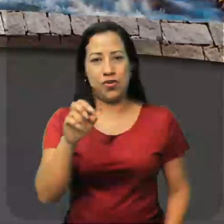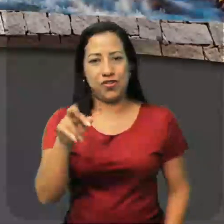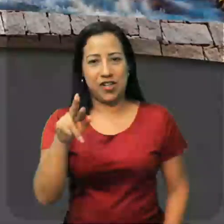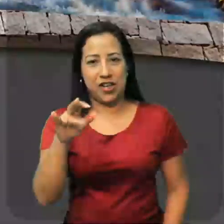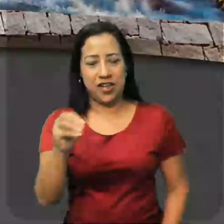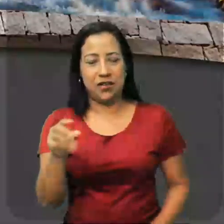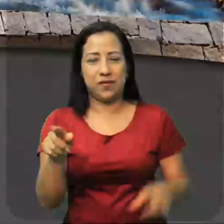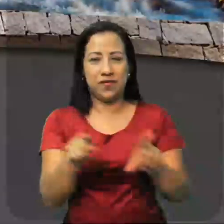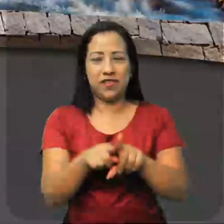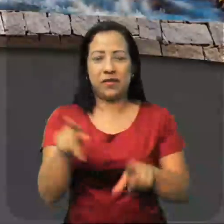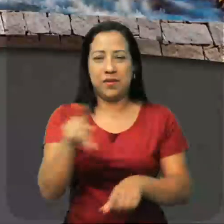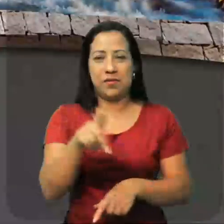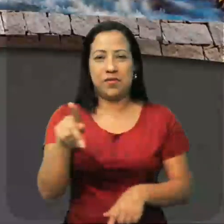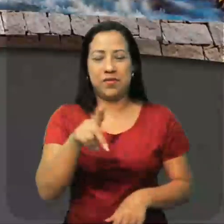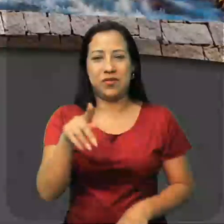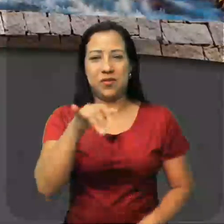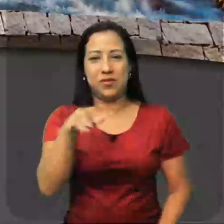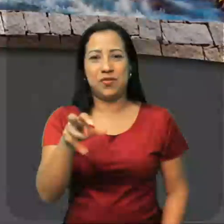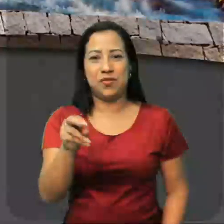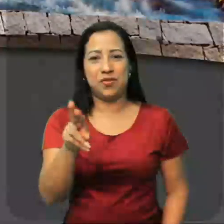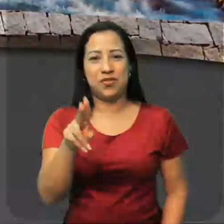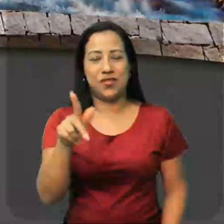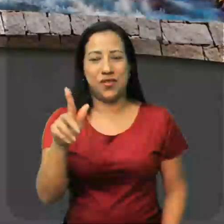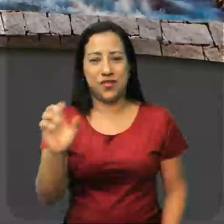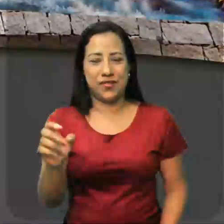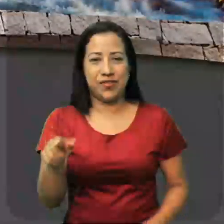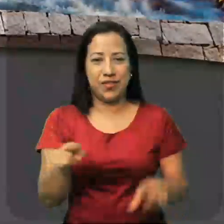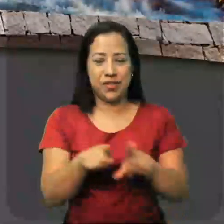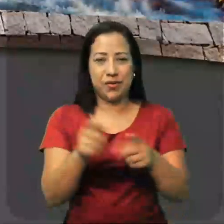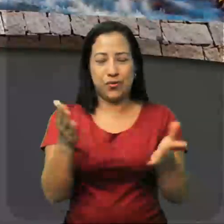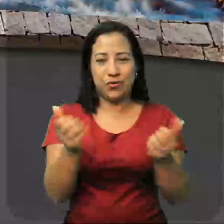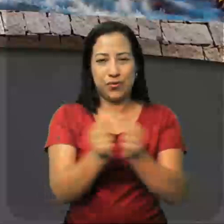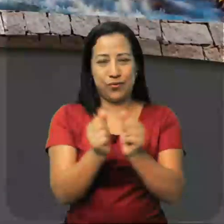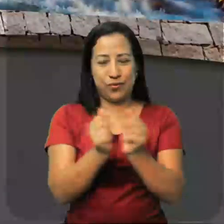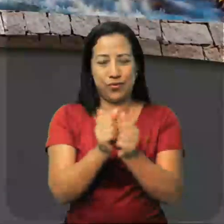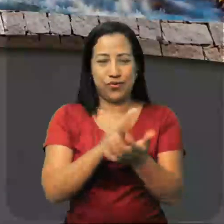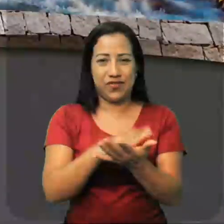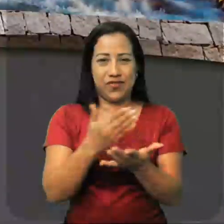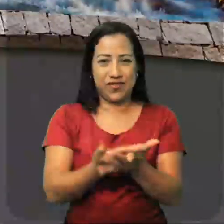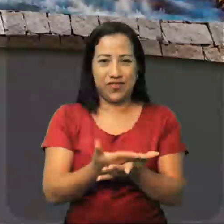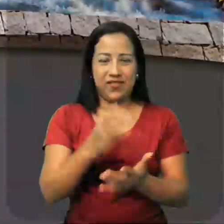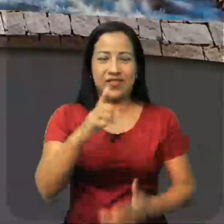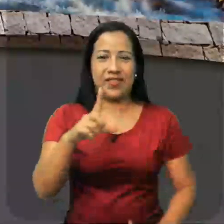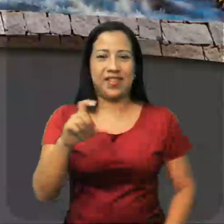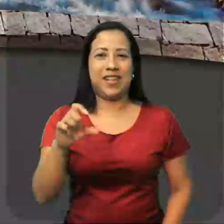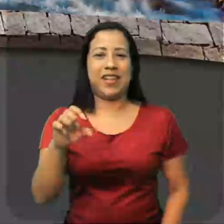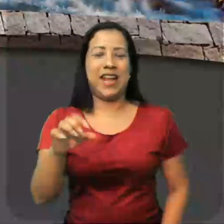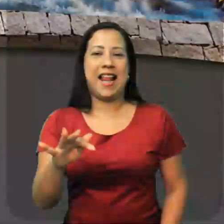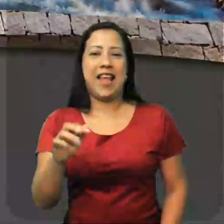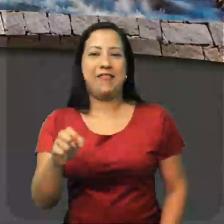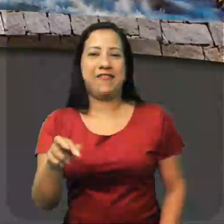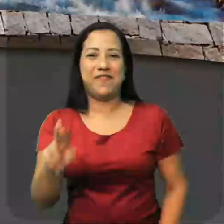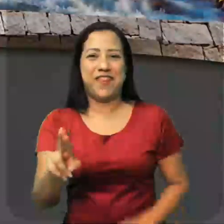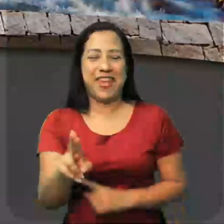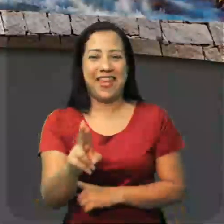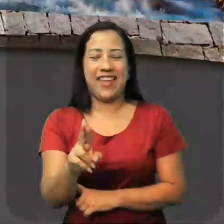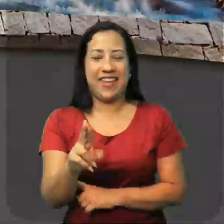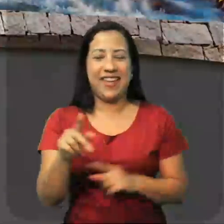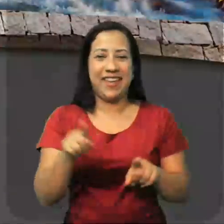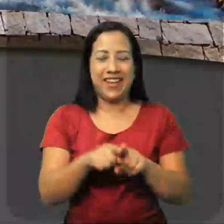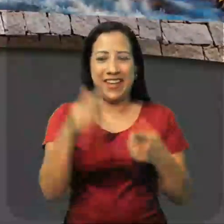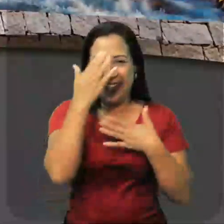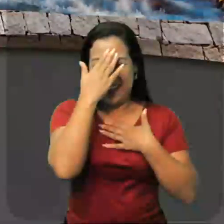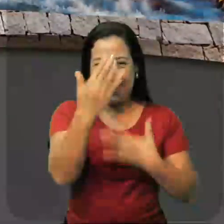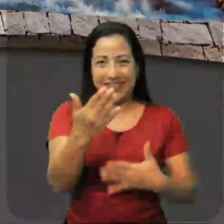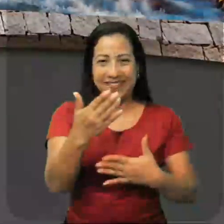intérprete Clefe, tá? Em nome do governo do Estado, gostaria de agradecer a todos vocês e aos professores que estão